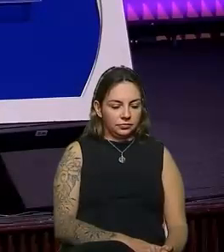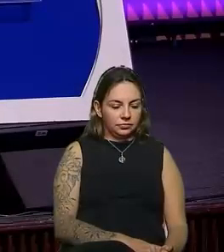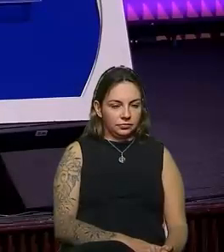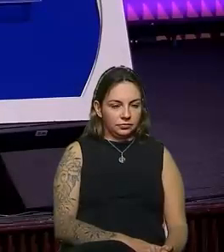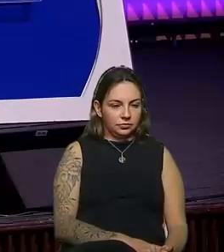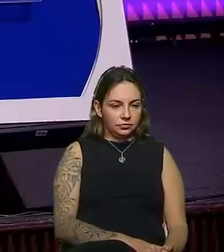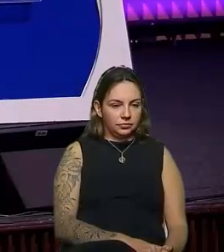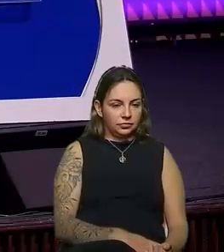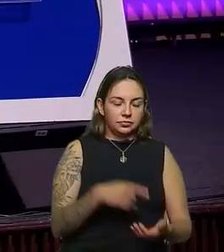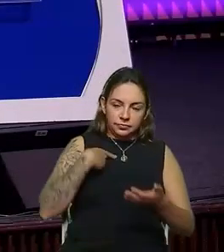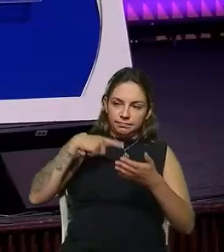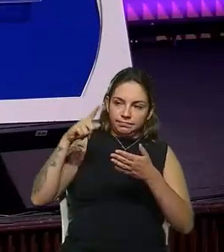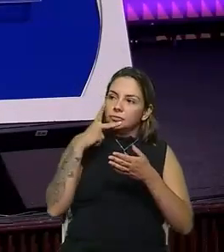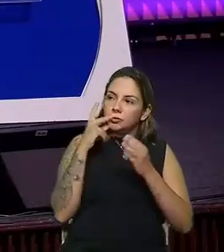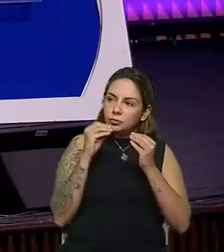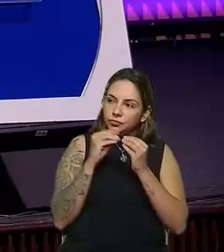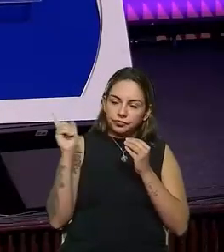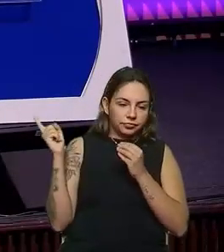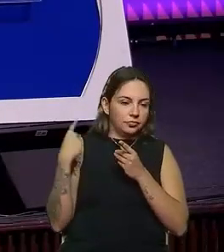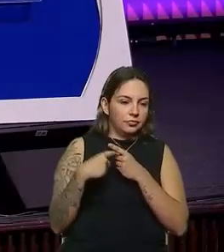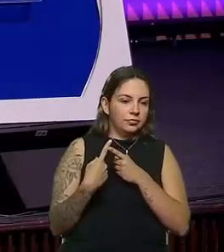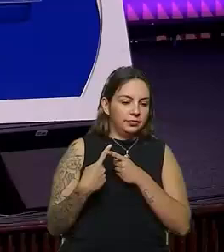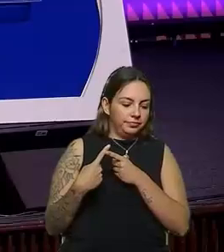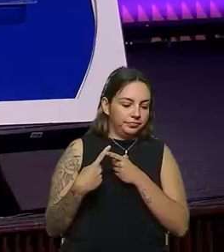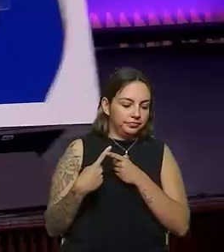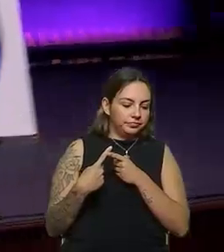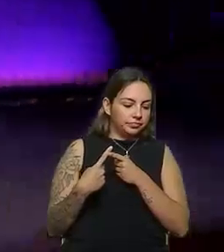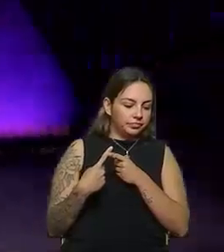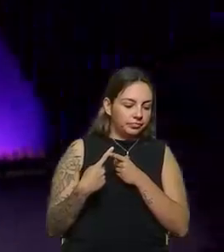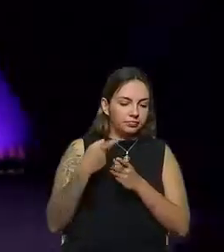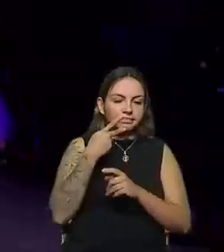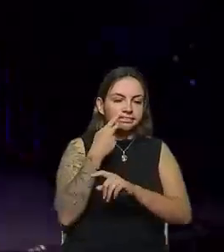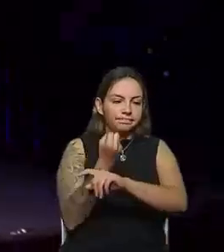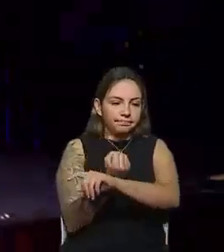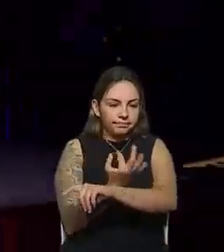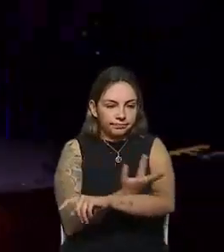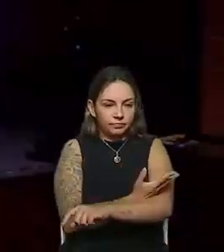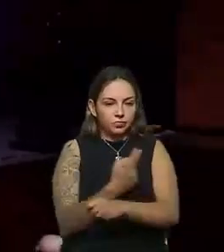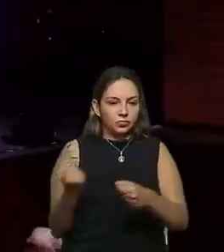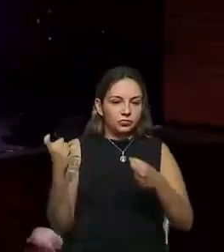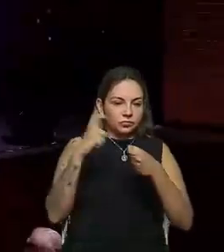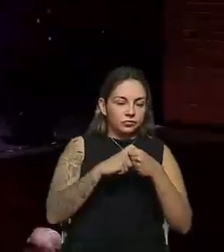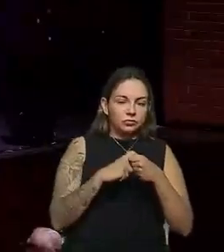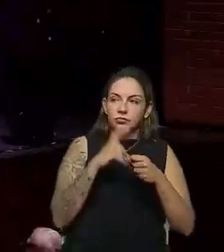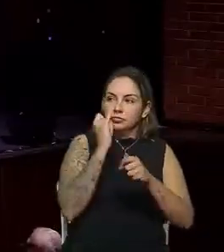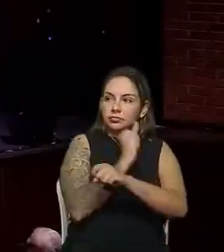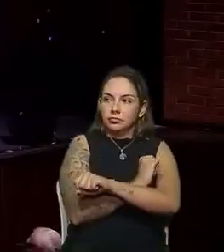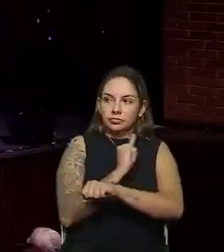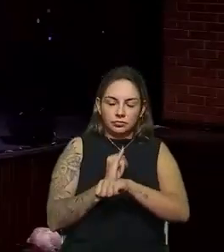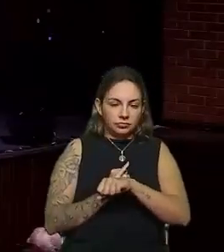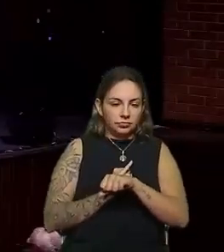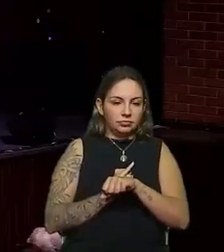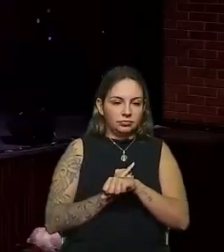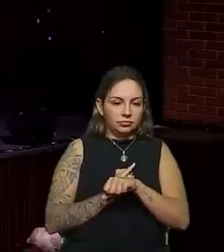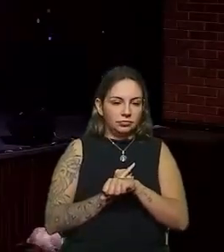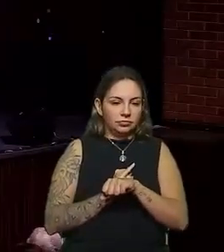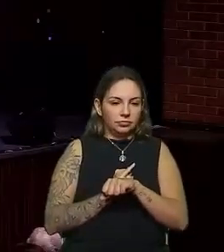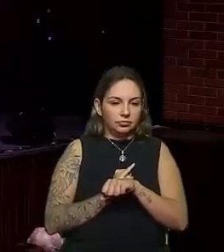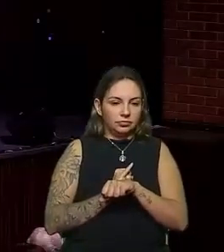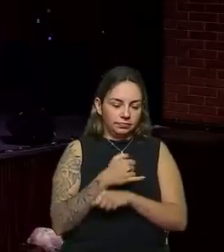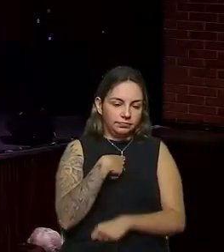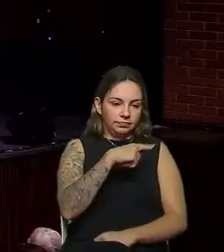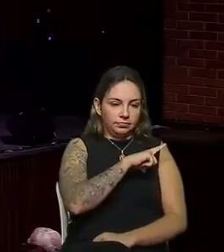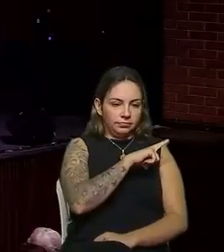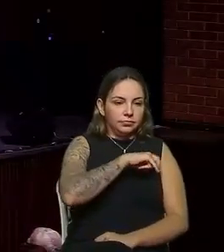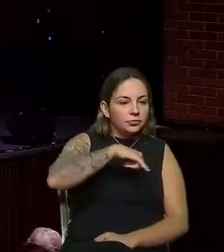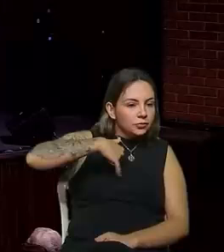Eu subscrevo as palavras de Pedro Augusto e dizer da emoção de voltar a Itabira, da qual eu